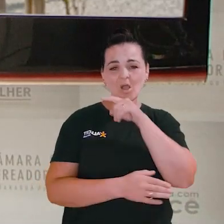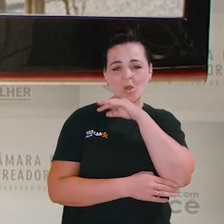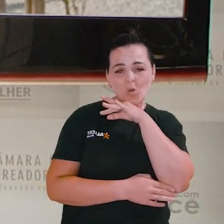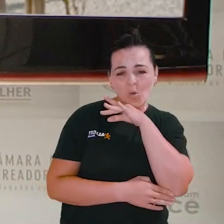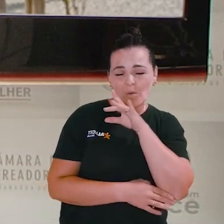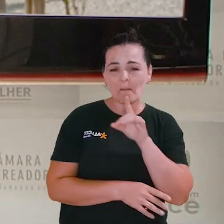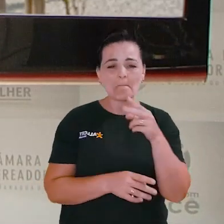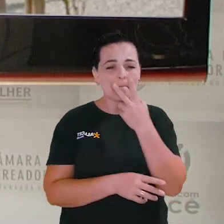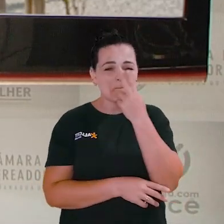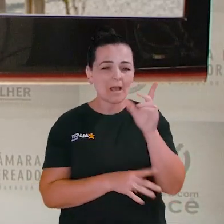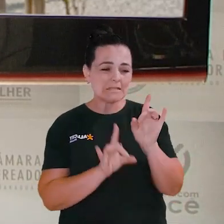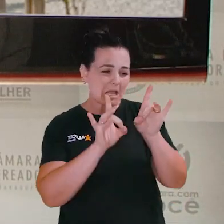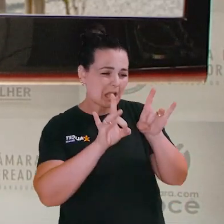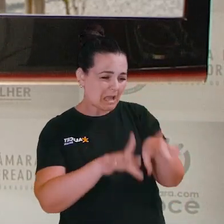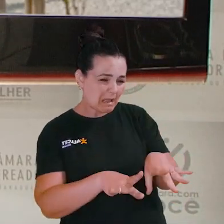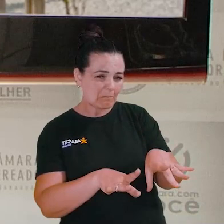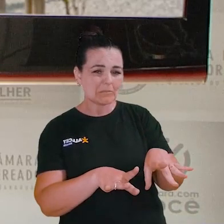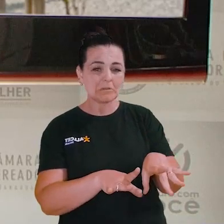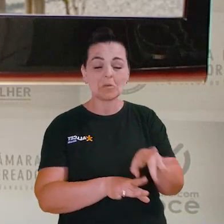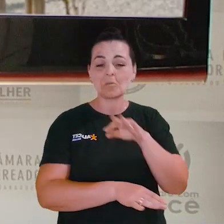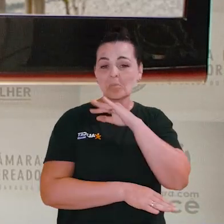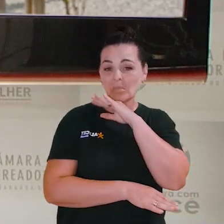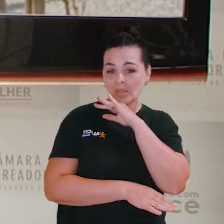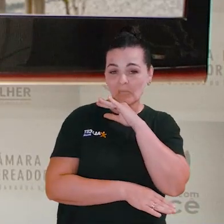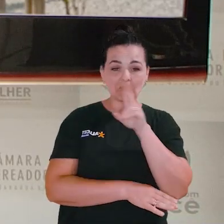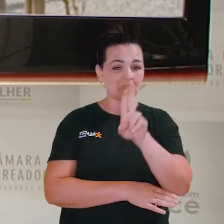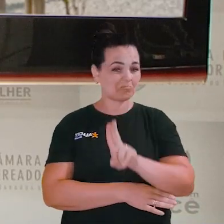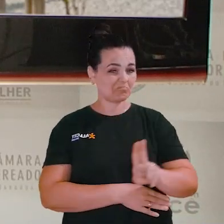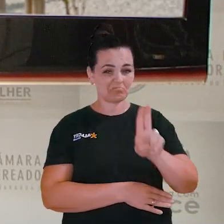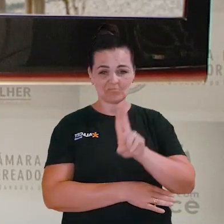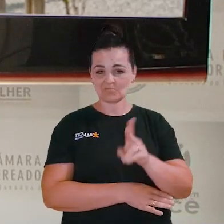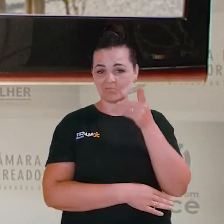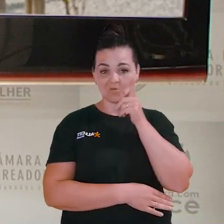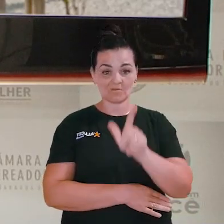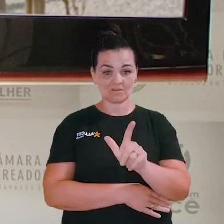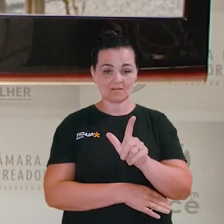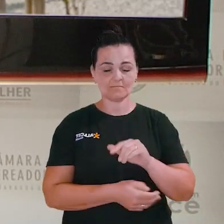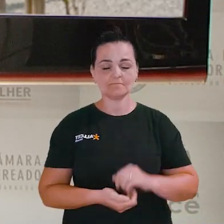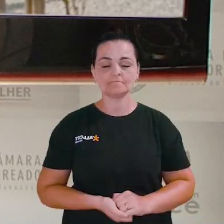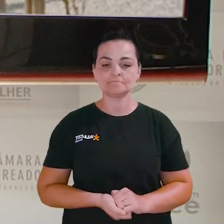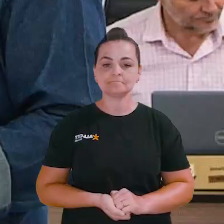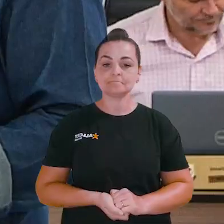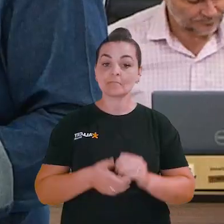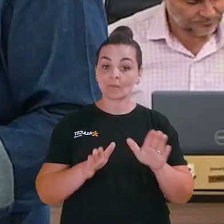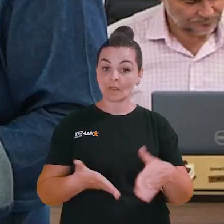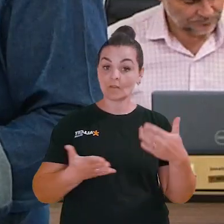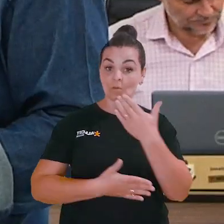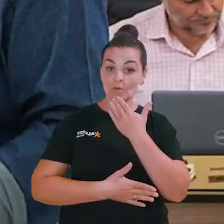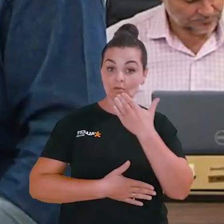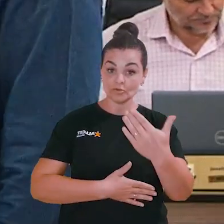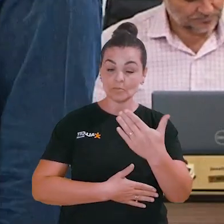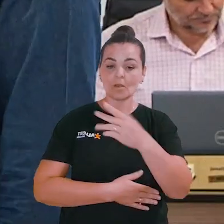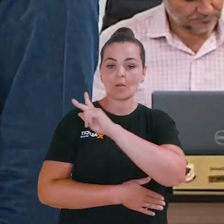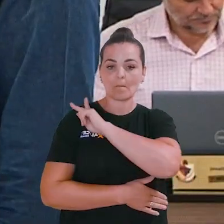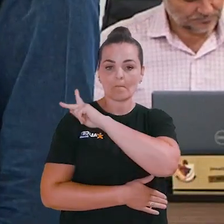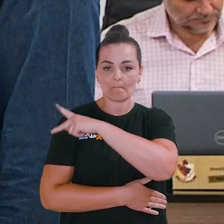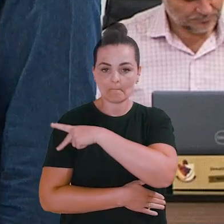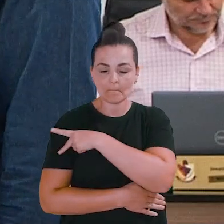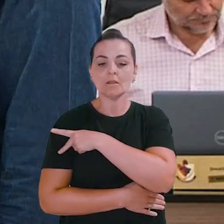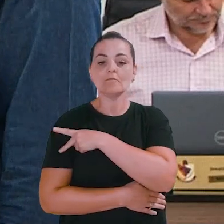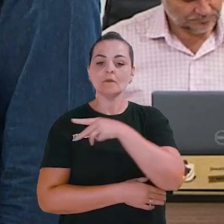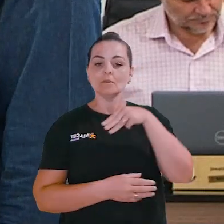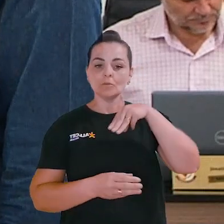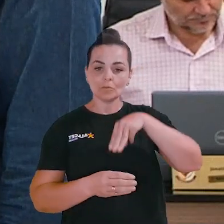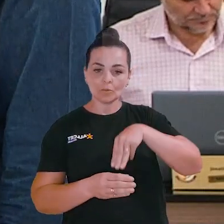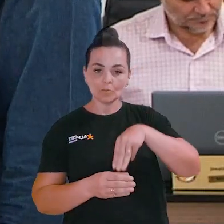encontra em completo estado de abandono e em condições precárias de utilização nós encaminhamos um pedido